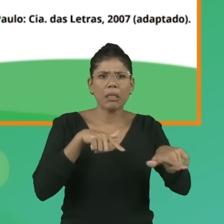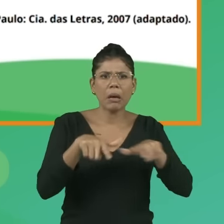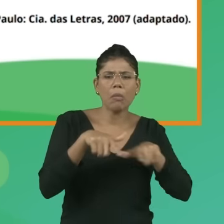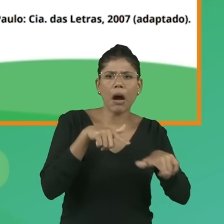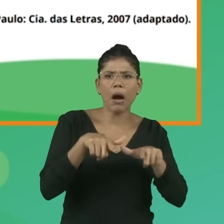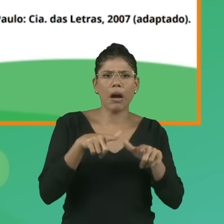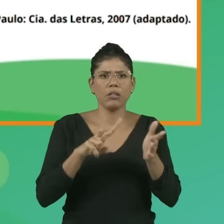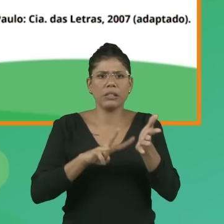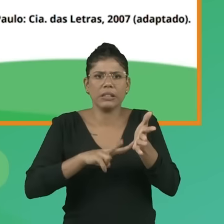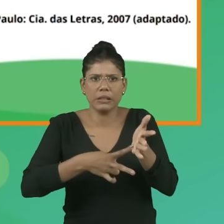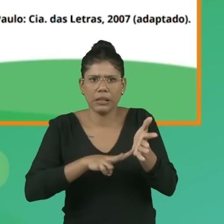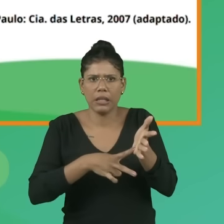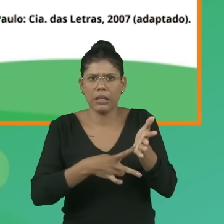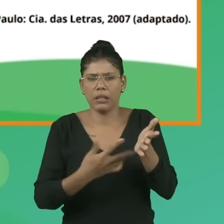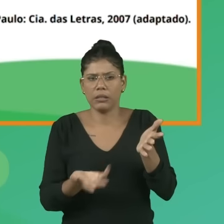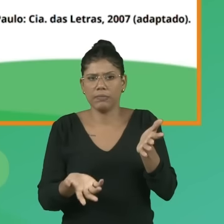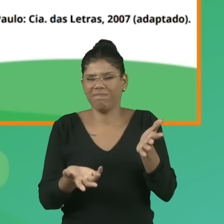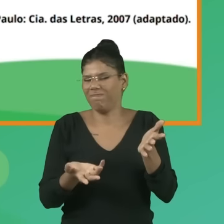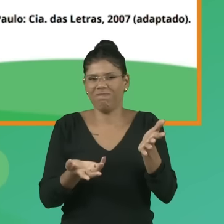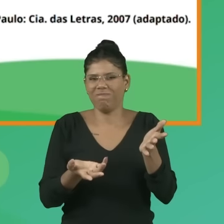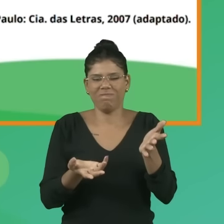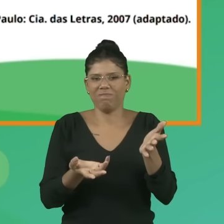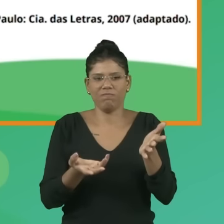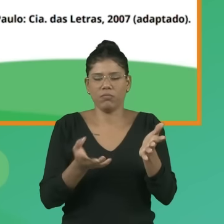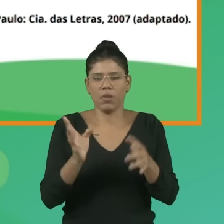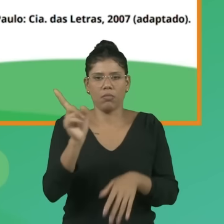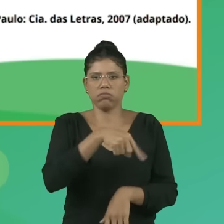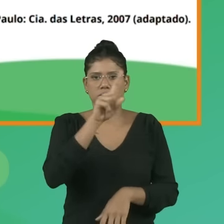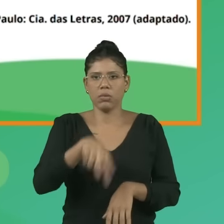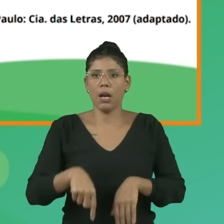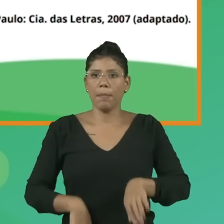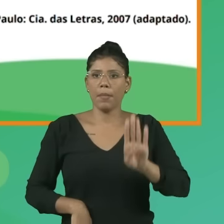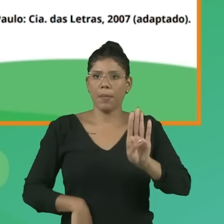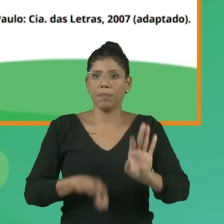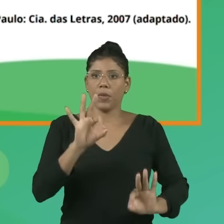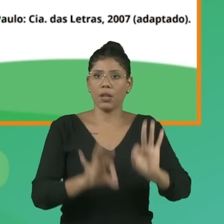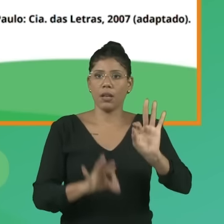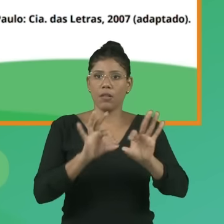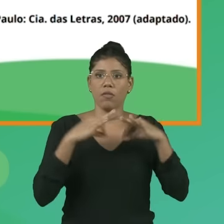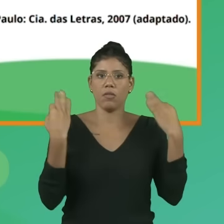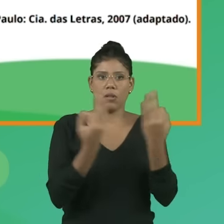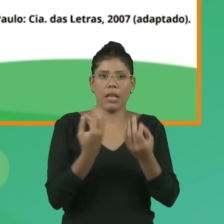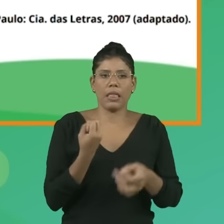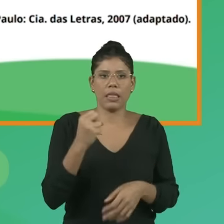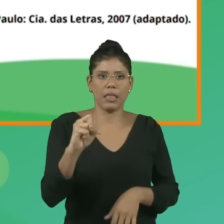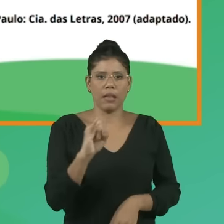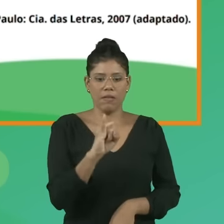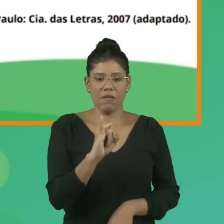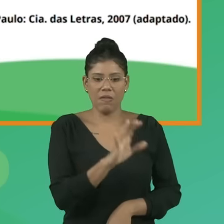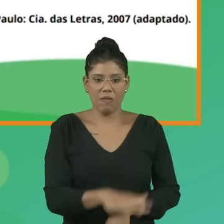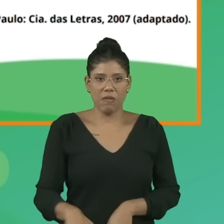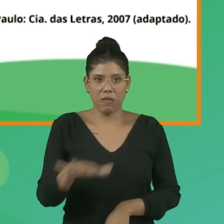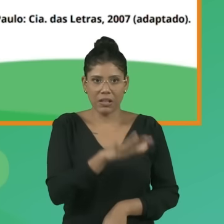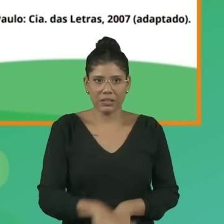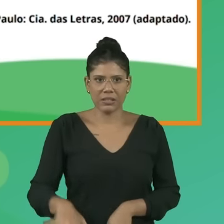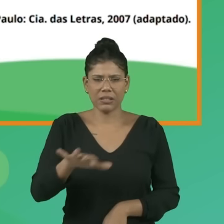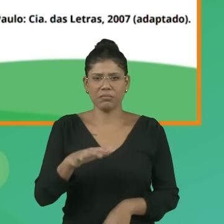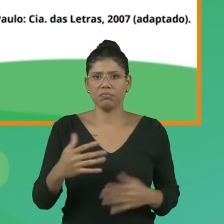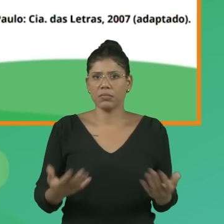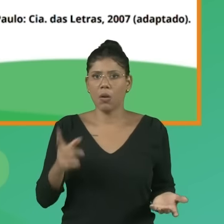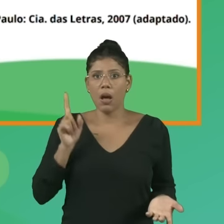engajamento sindical? Acho que não. letra B, organização familiar e proteção à infância. Será que é essa a